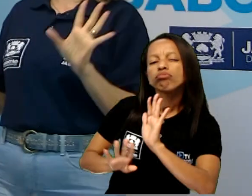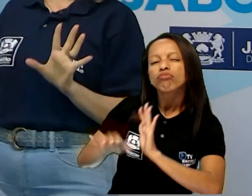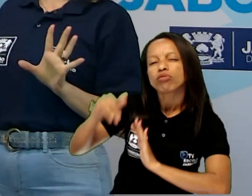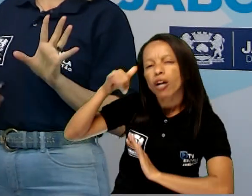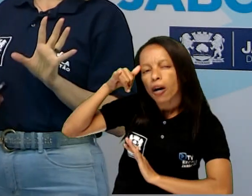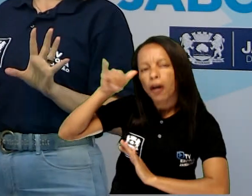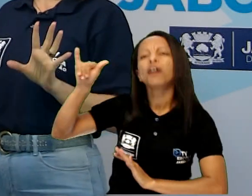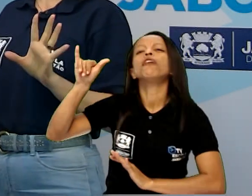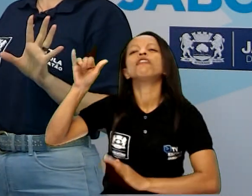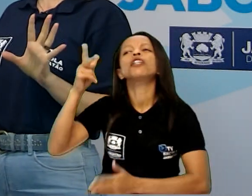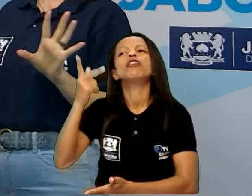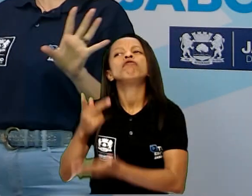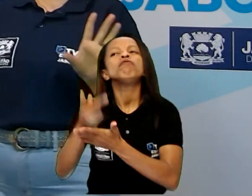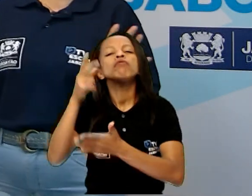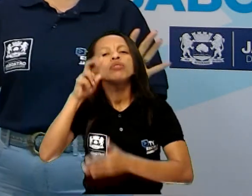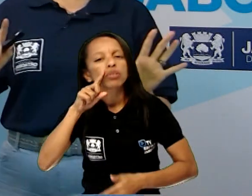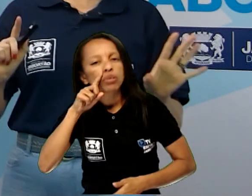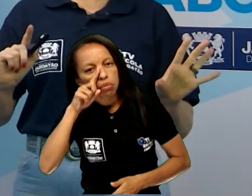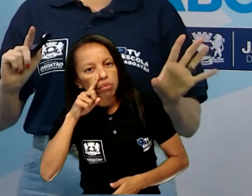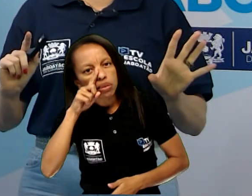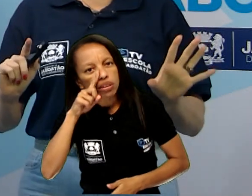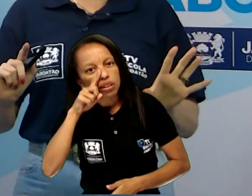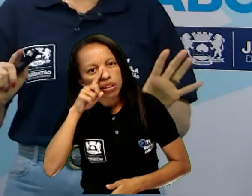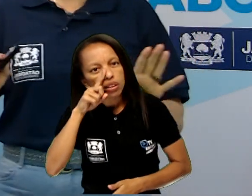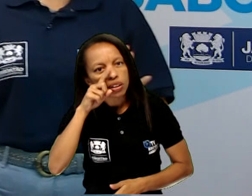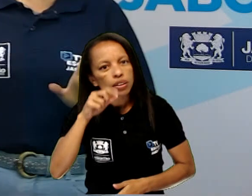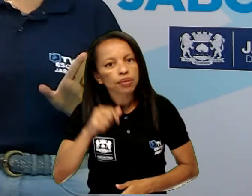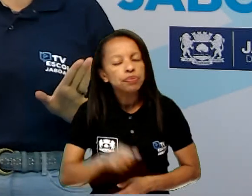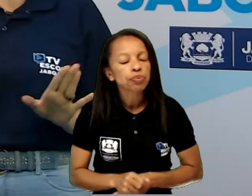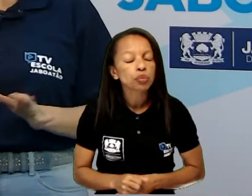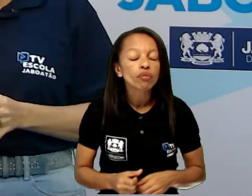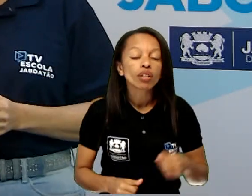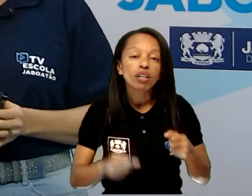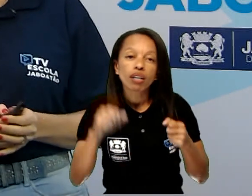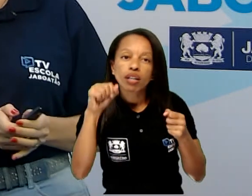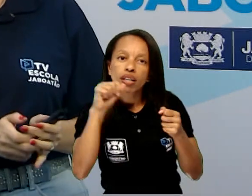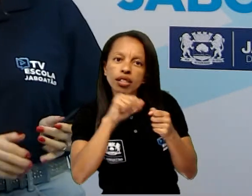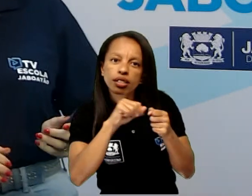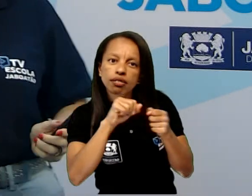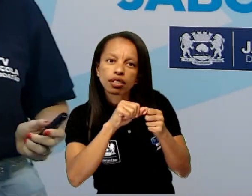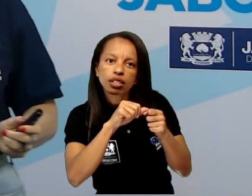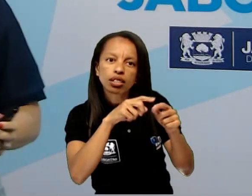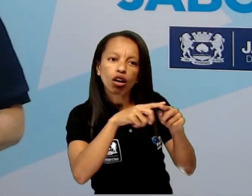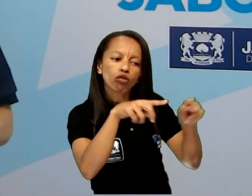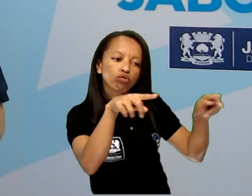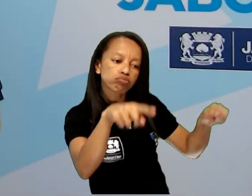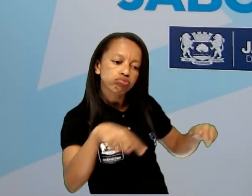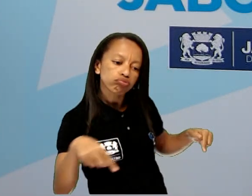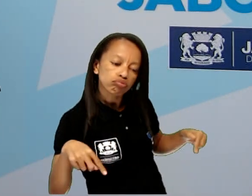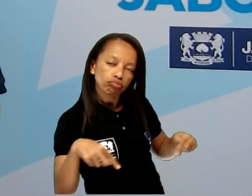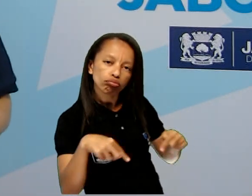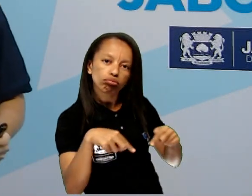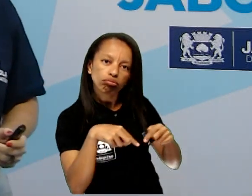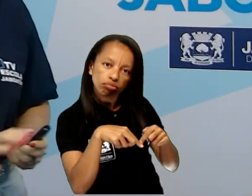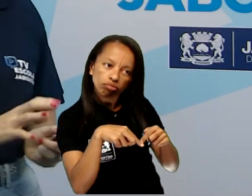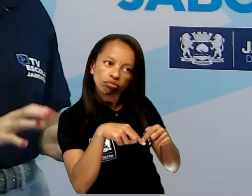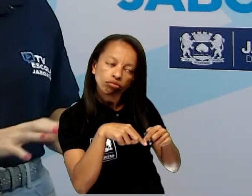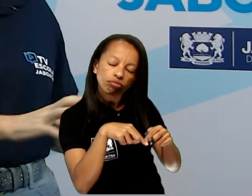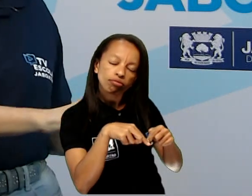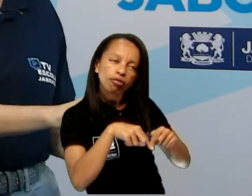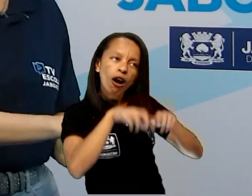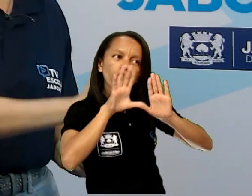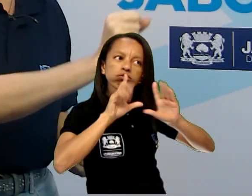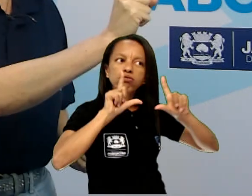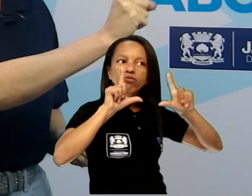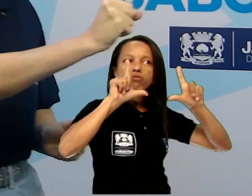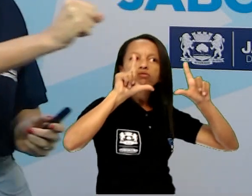material reciclável para alertar os pontos de perigo. Opa! Uma toalha de mesa.